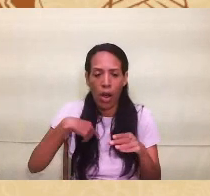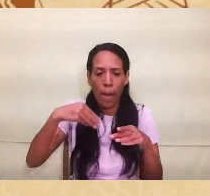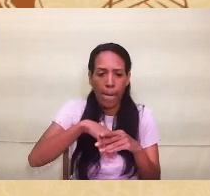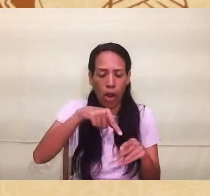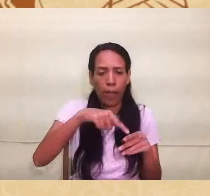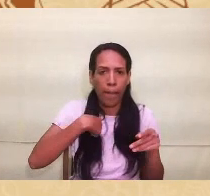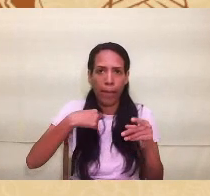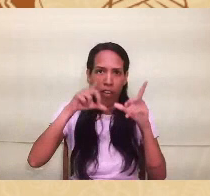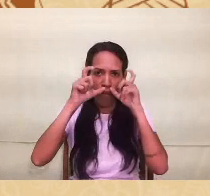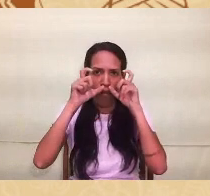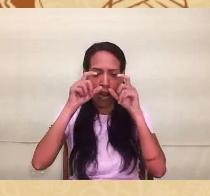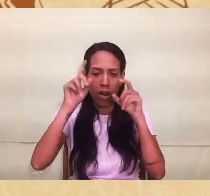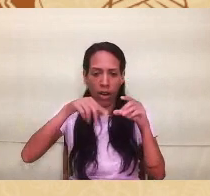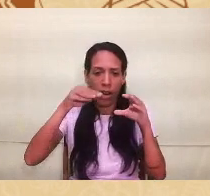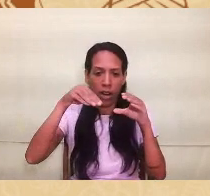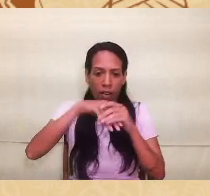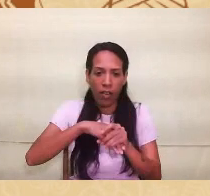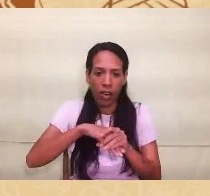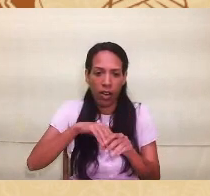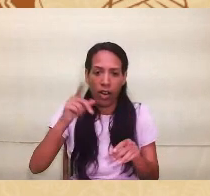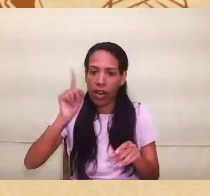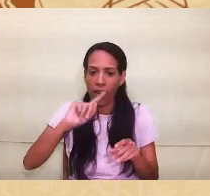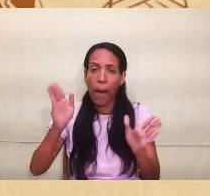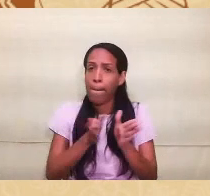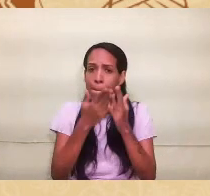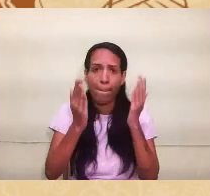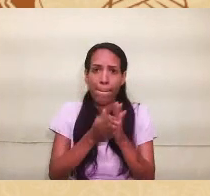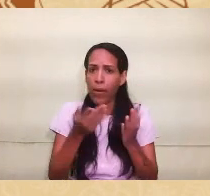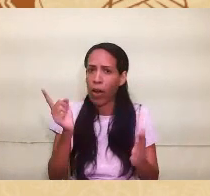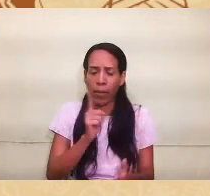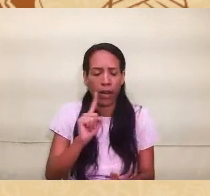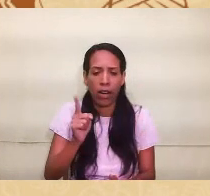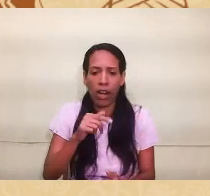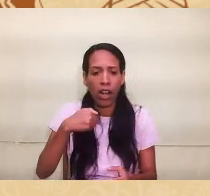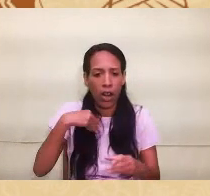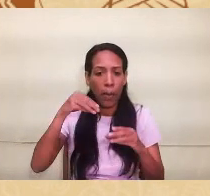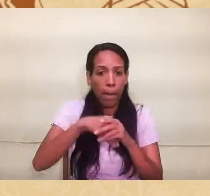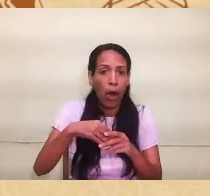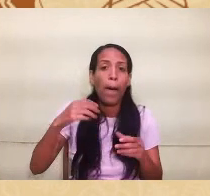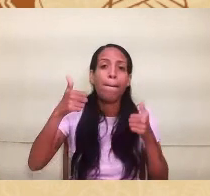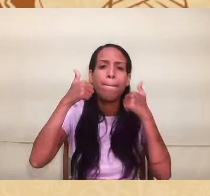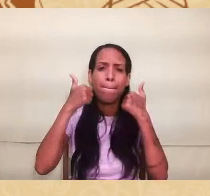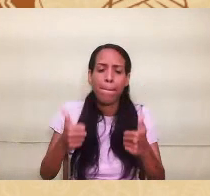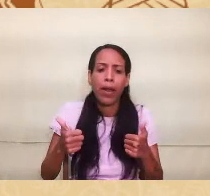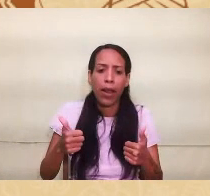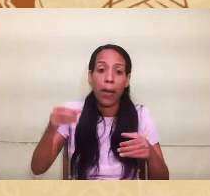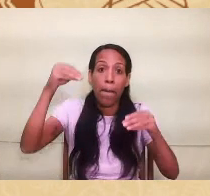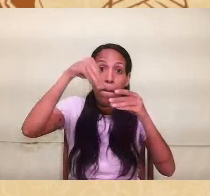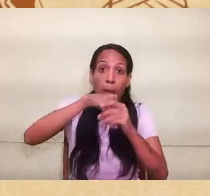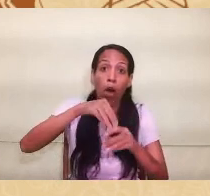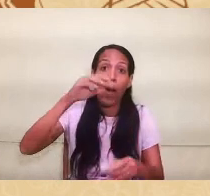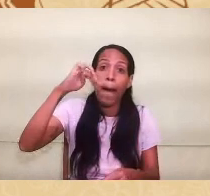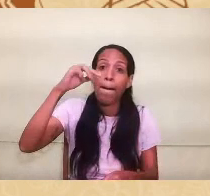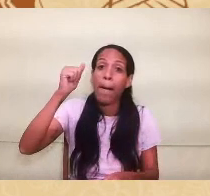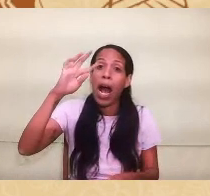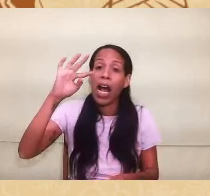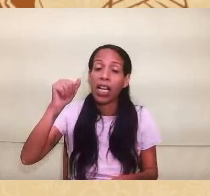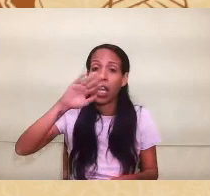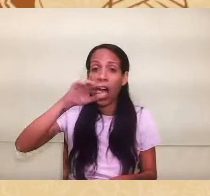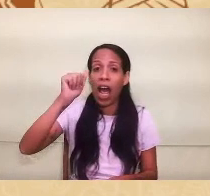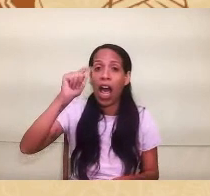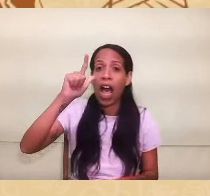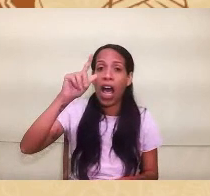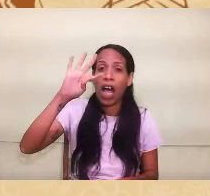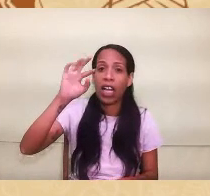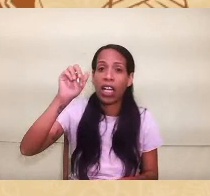você está vendo mesmo. Não é sinal de pobreza nem de humildade. Eu moro é bem, eu moro no meio da Mata Atlântica, meio do meio da